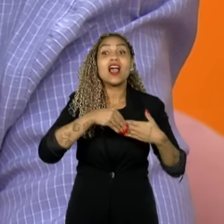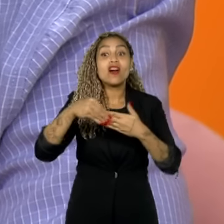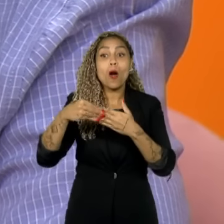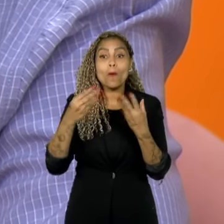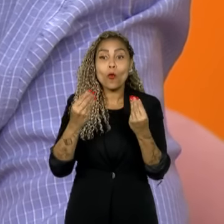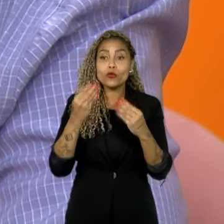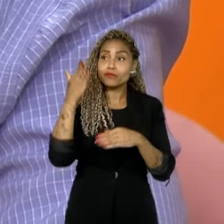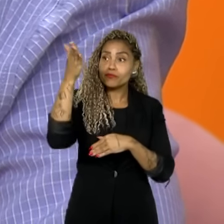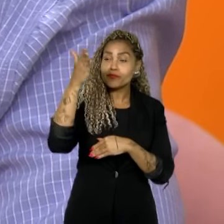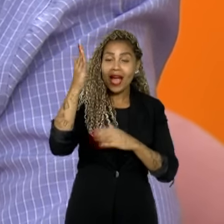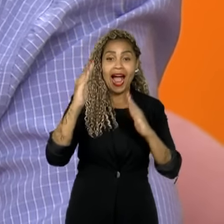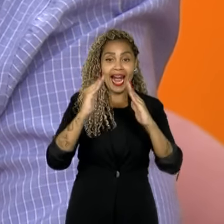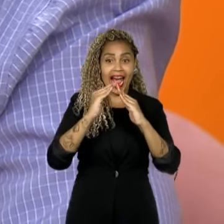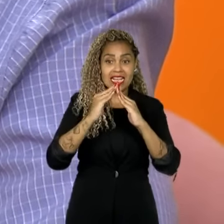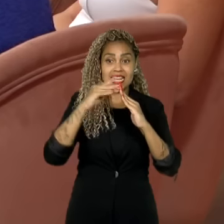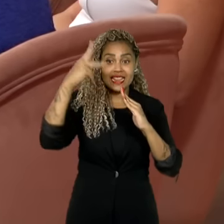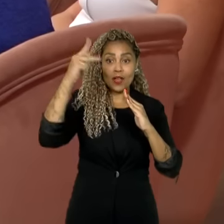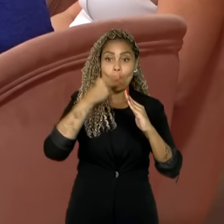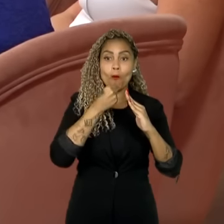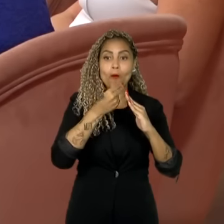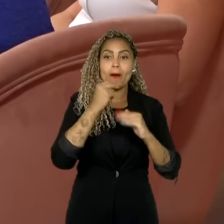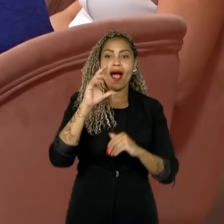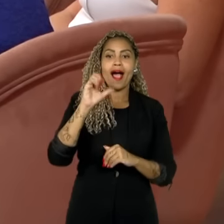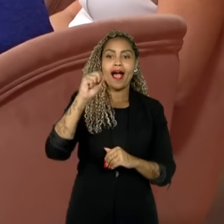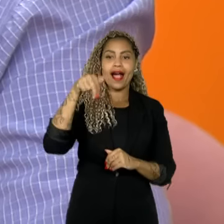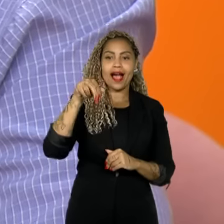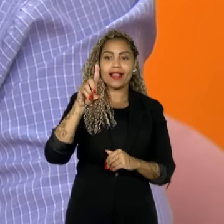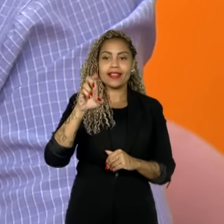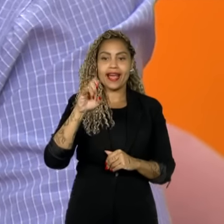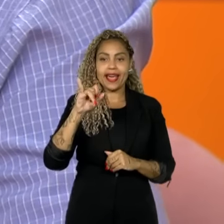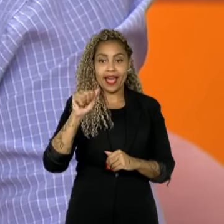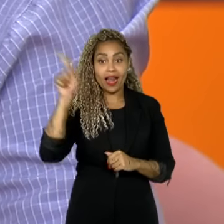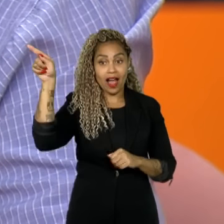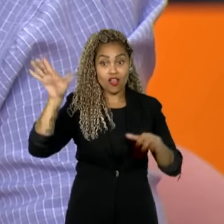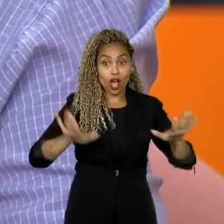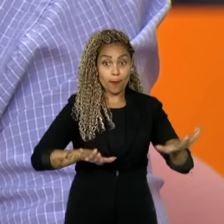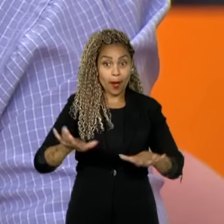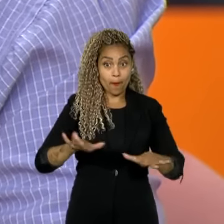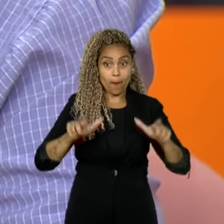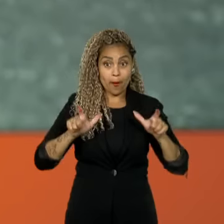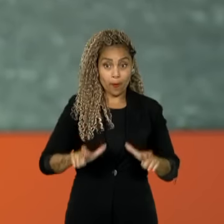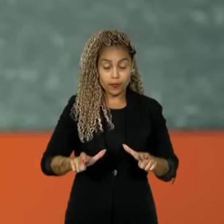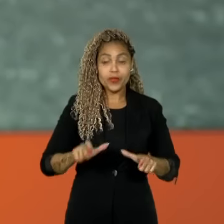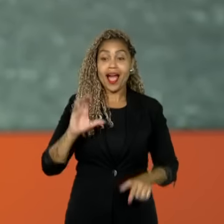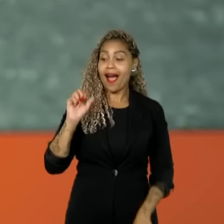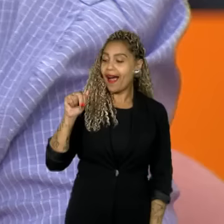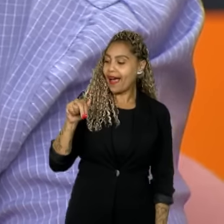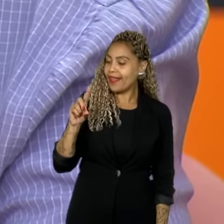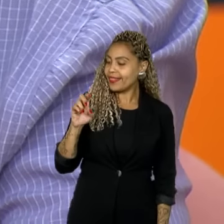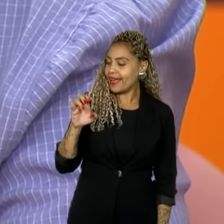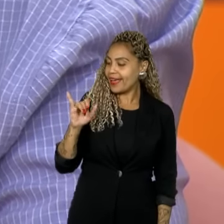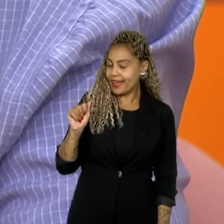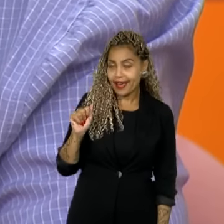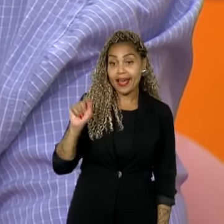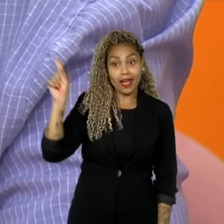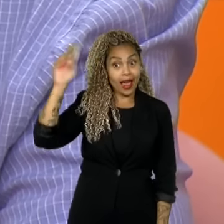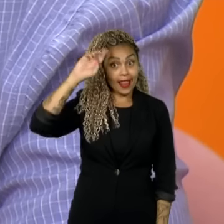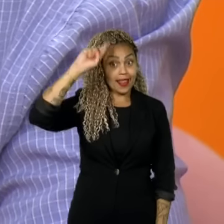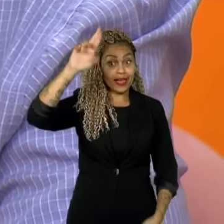Candeia, na Rua Albano, em Jacarepaguá. Isso aí. E o Candeia, ele tinha uma grande liderança, não só na